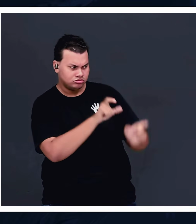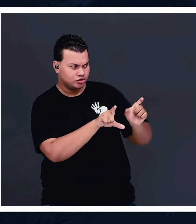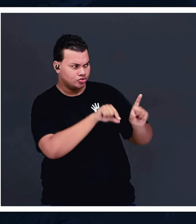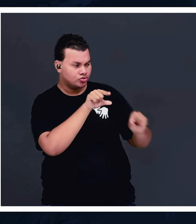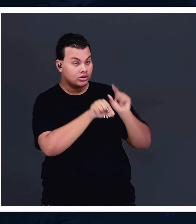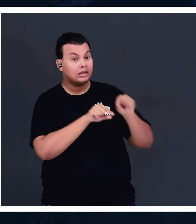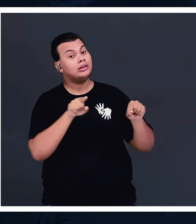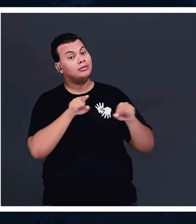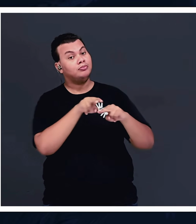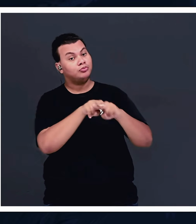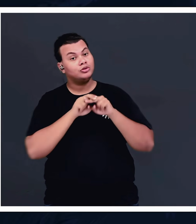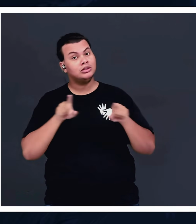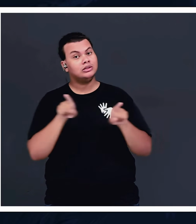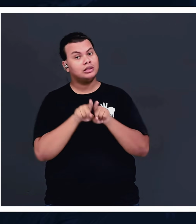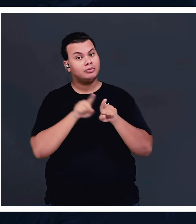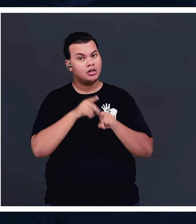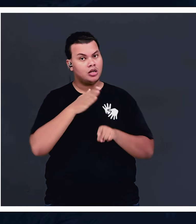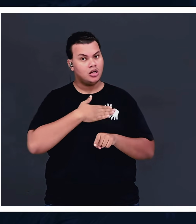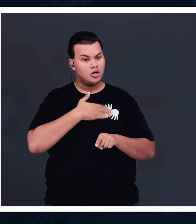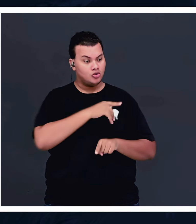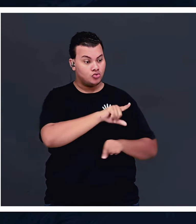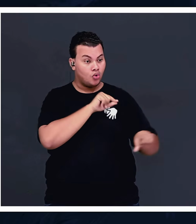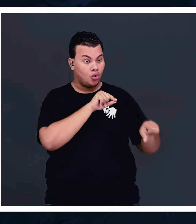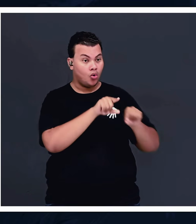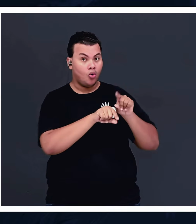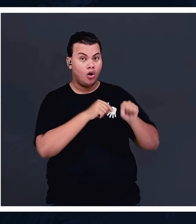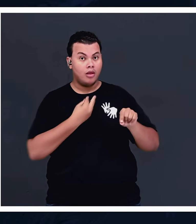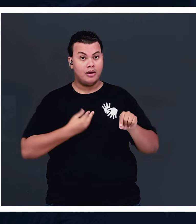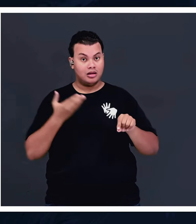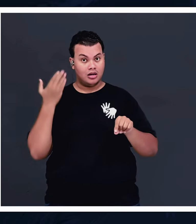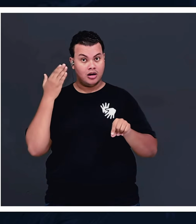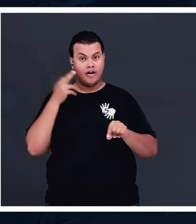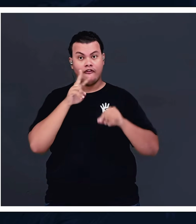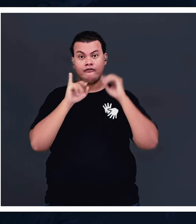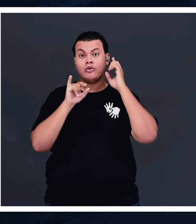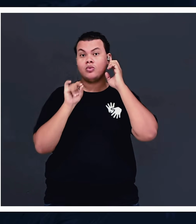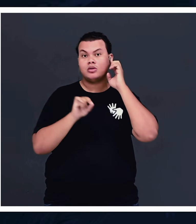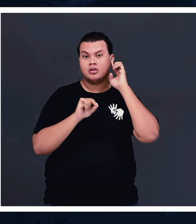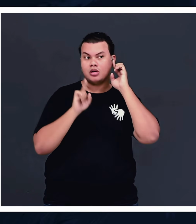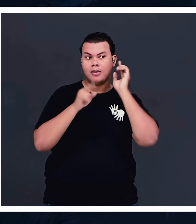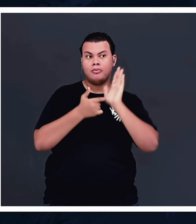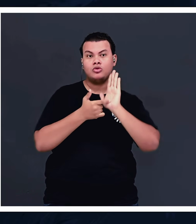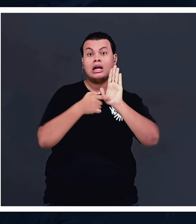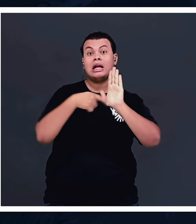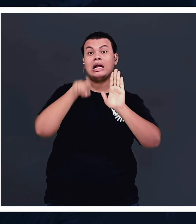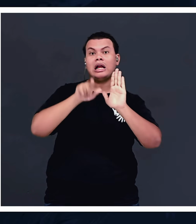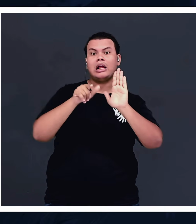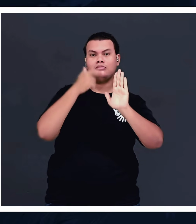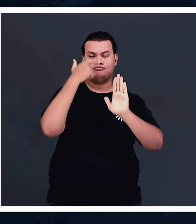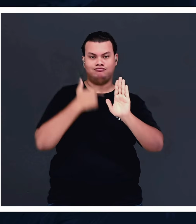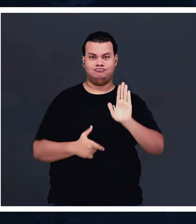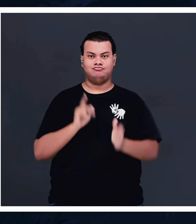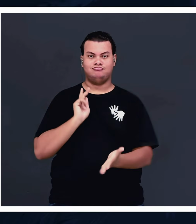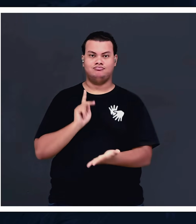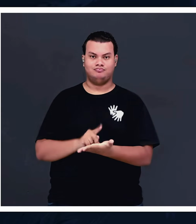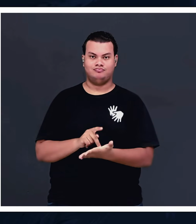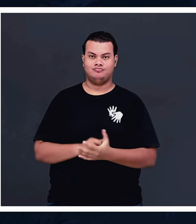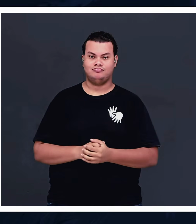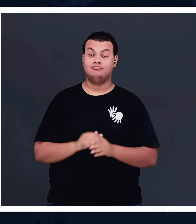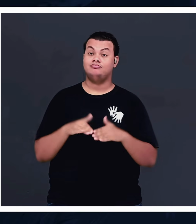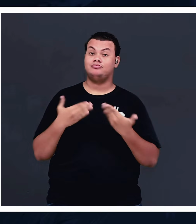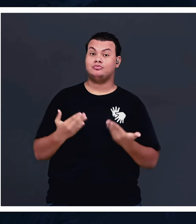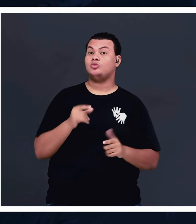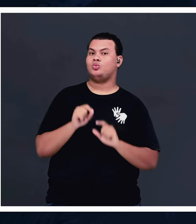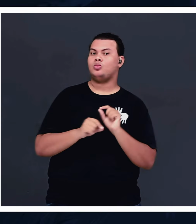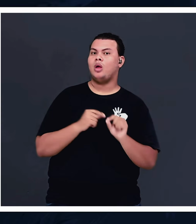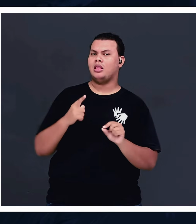aí essas atitudes e essas escolhas, elas vão definir quem é que nós somos. Isso gera